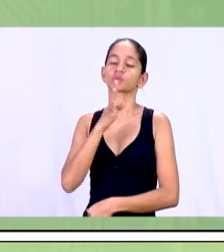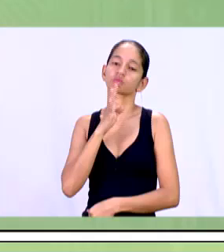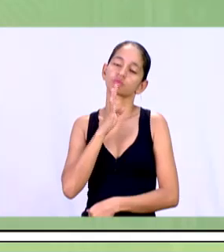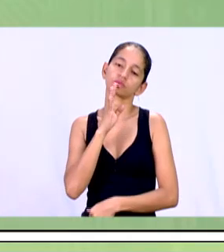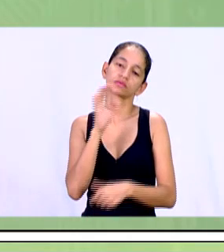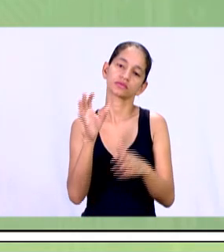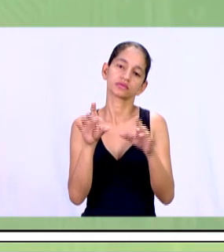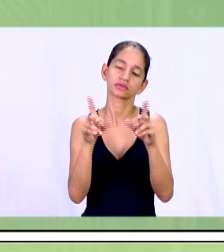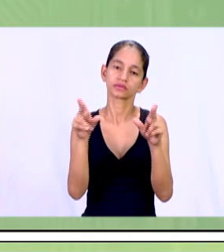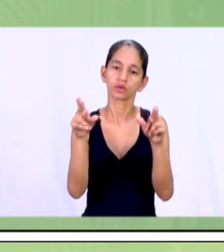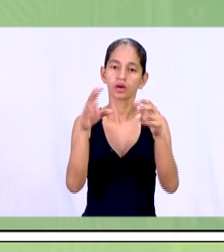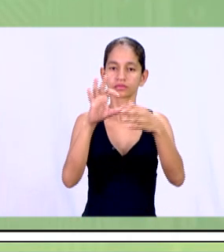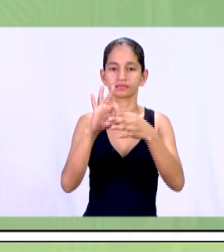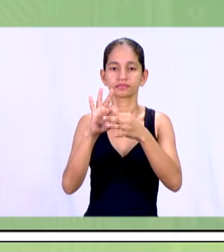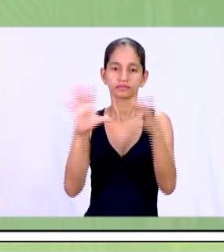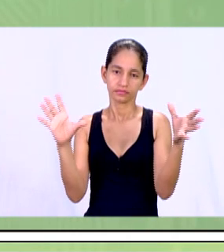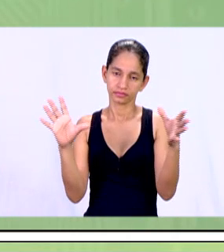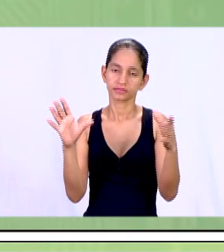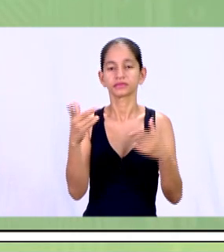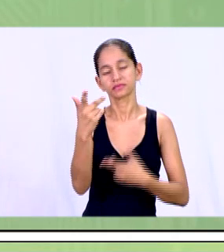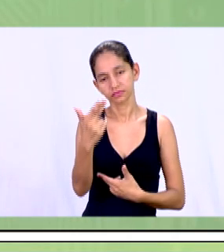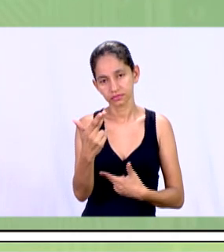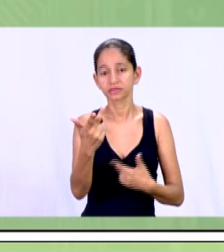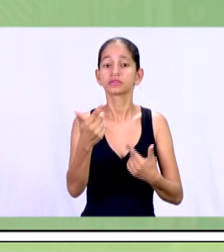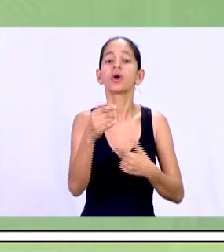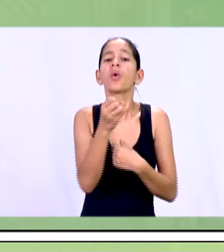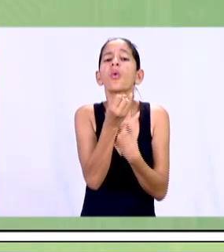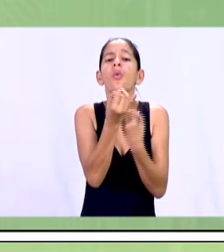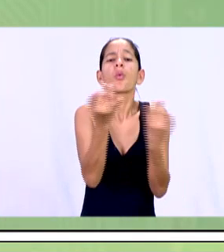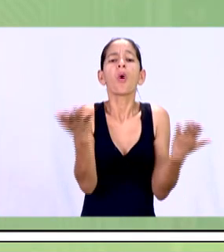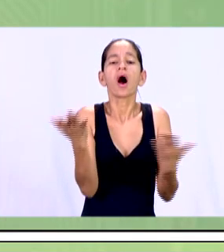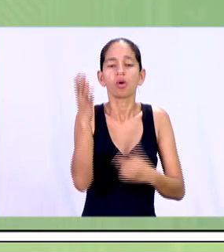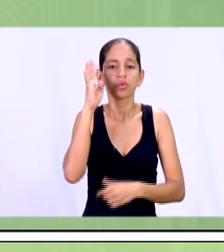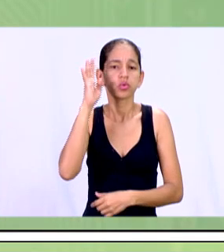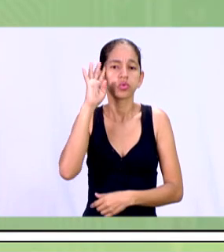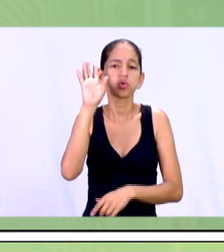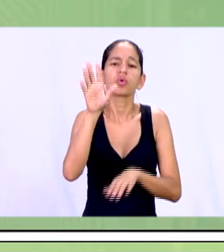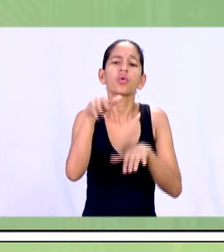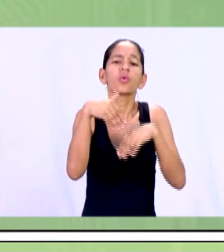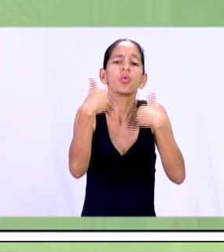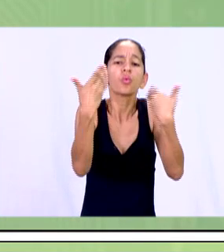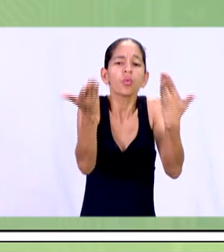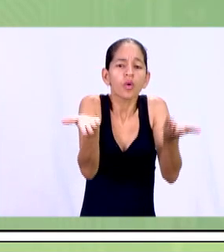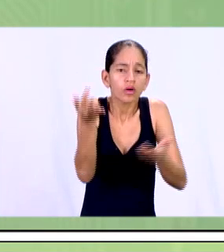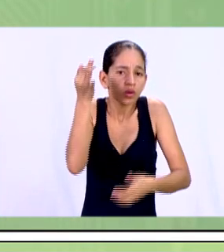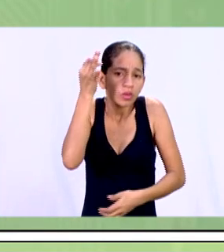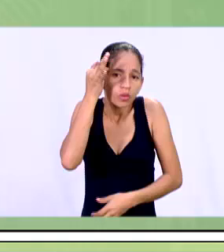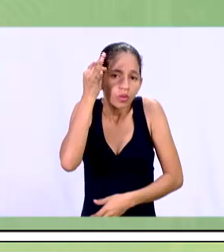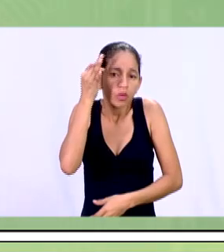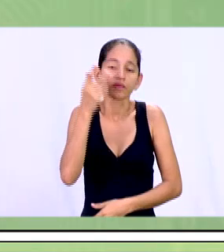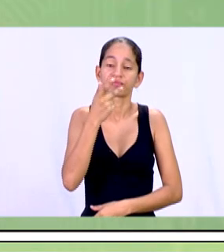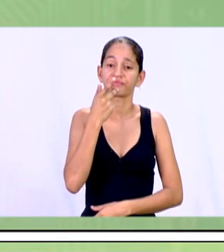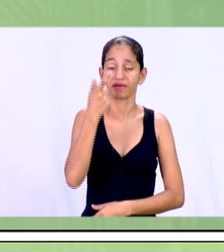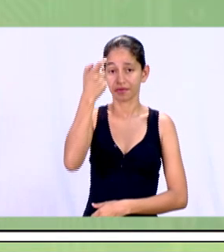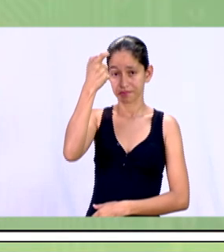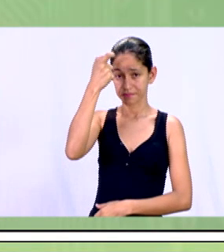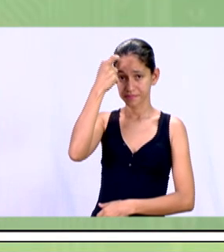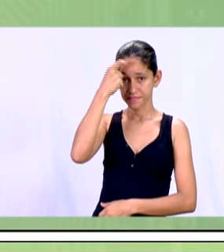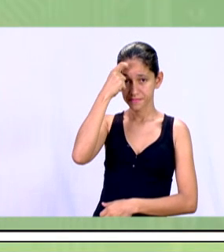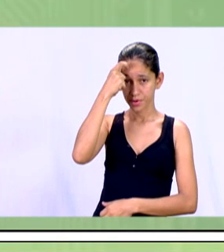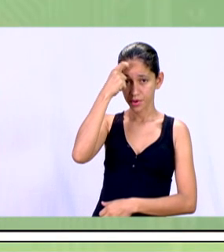da libertação. Que filosofia é essa? Que considera que a moral, né,